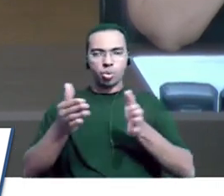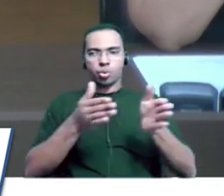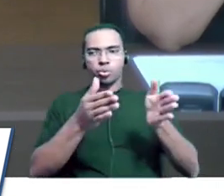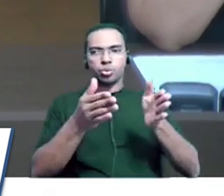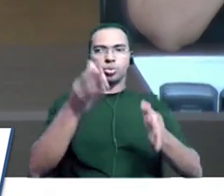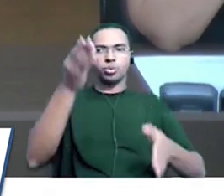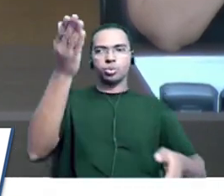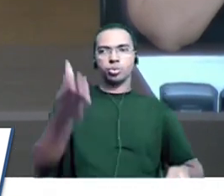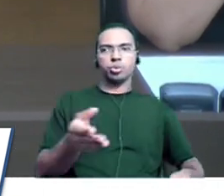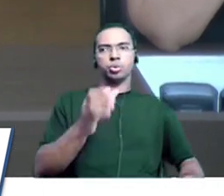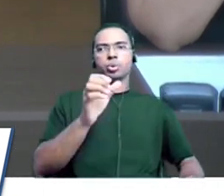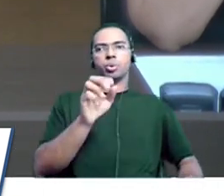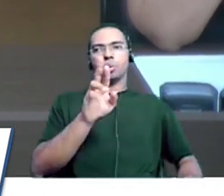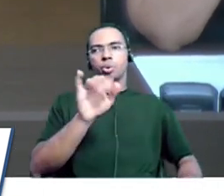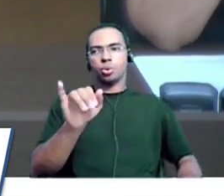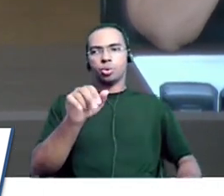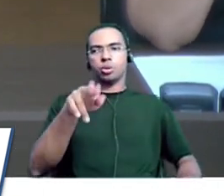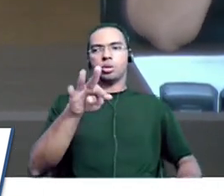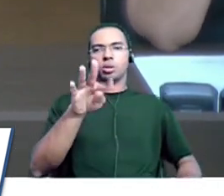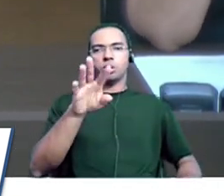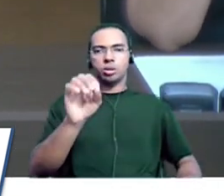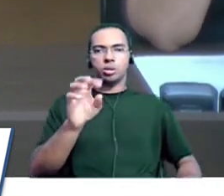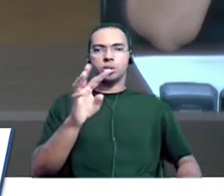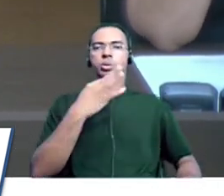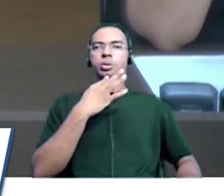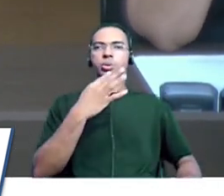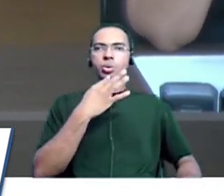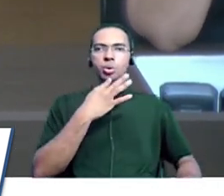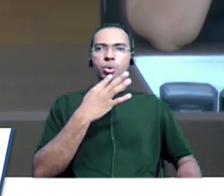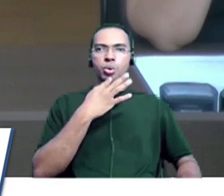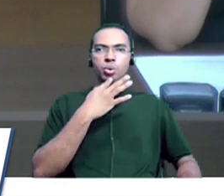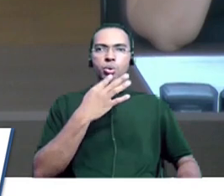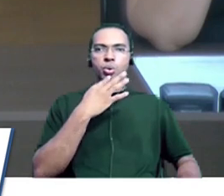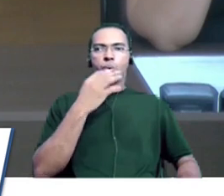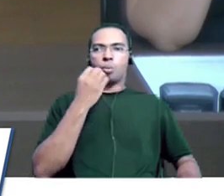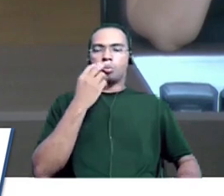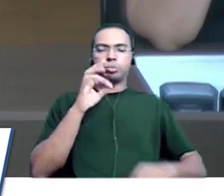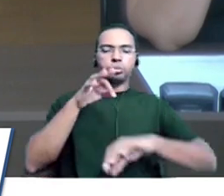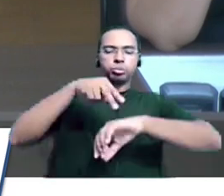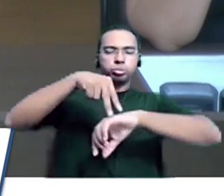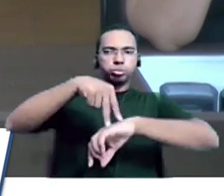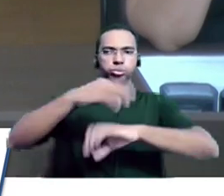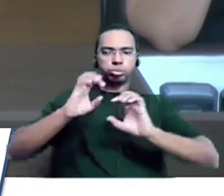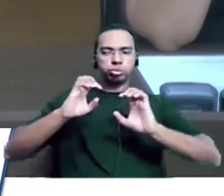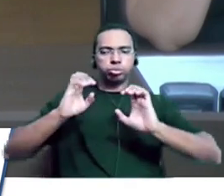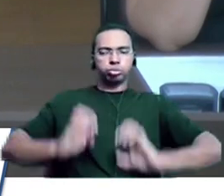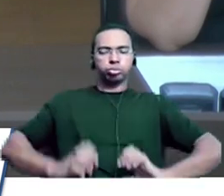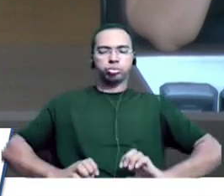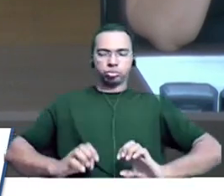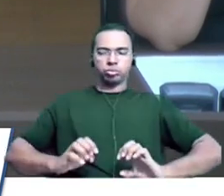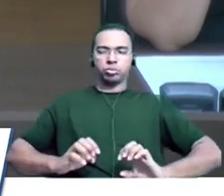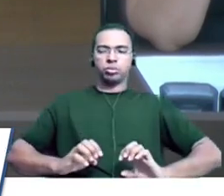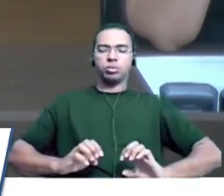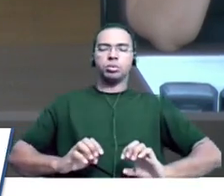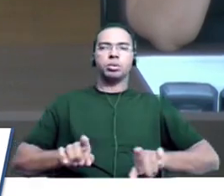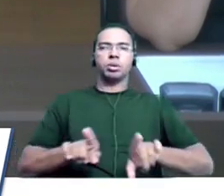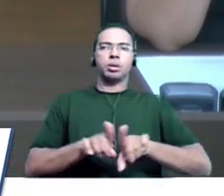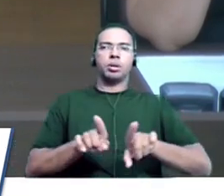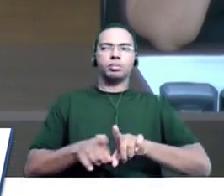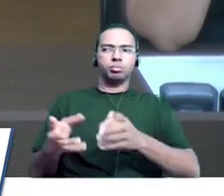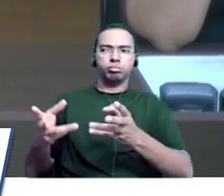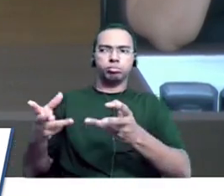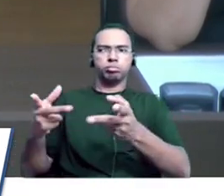Cury Neto se tornou conhecido por sua postura ética exemplar e sua habilidade em